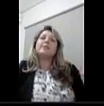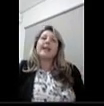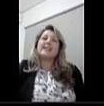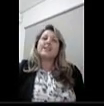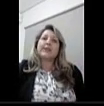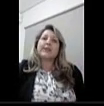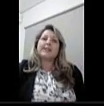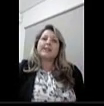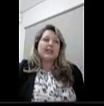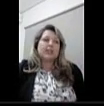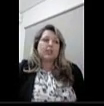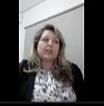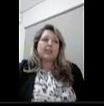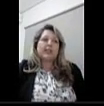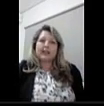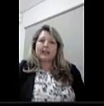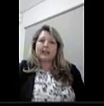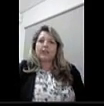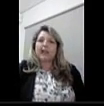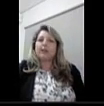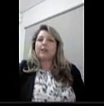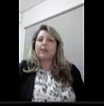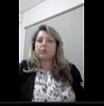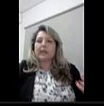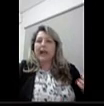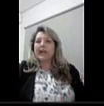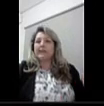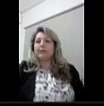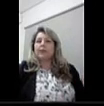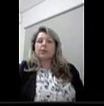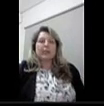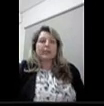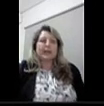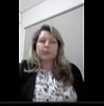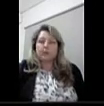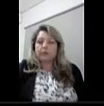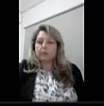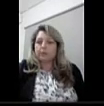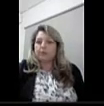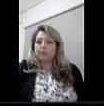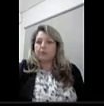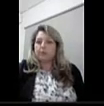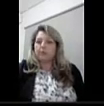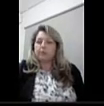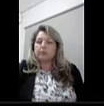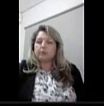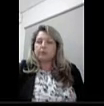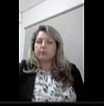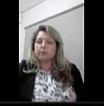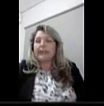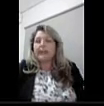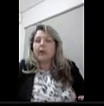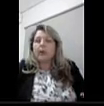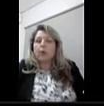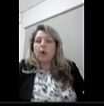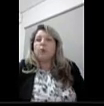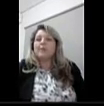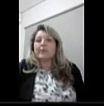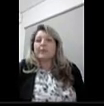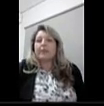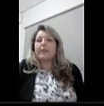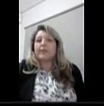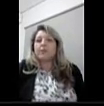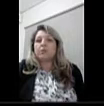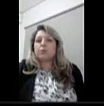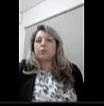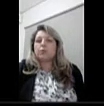consegue às vezes te dar, chegar a um resultado, chegar a um ter alguns